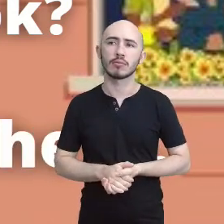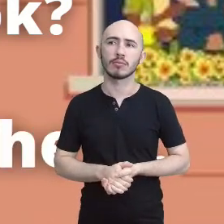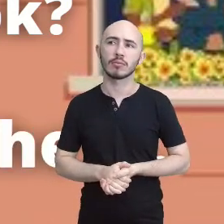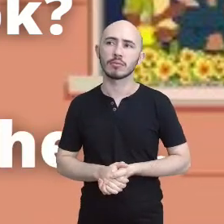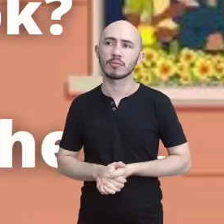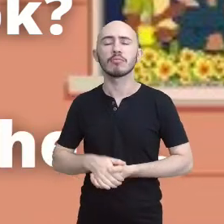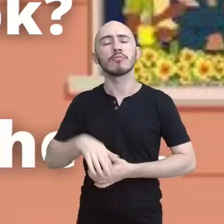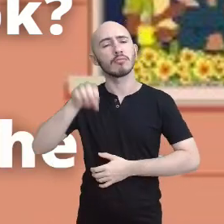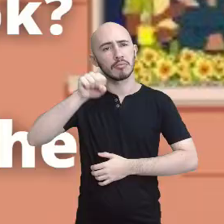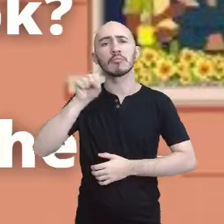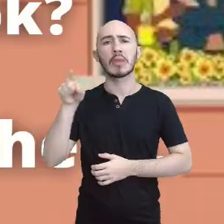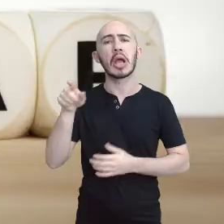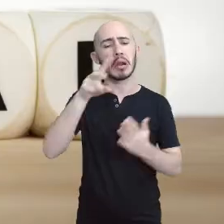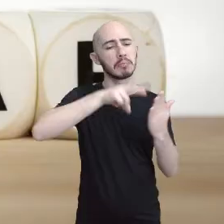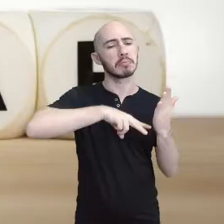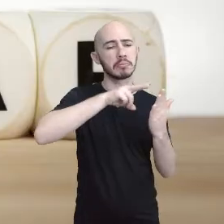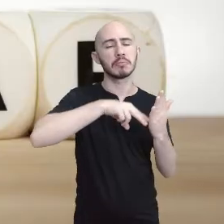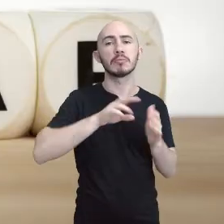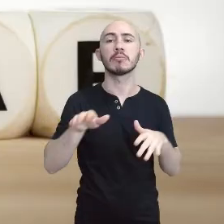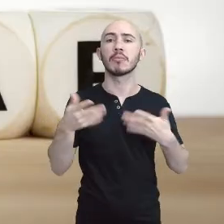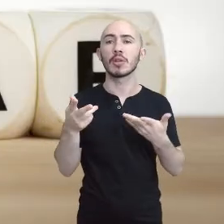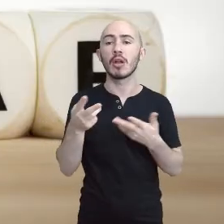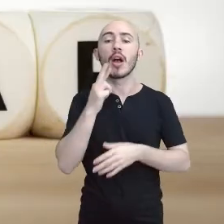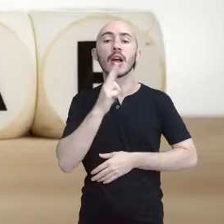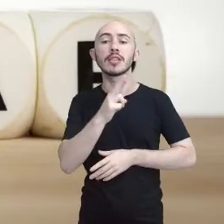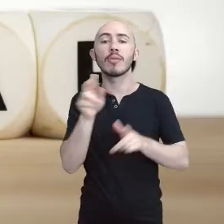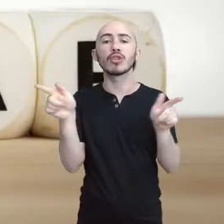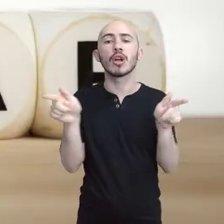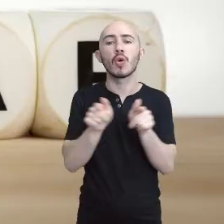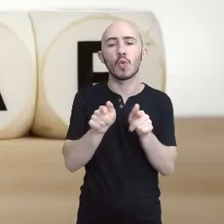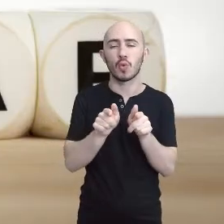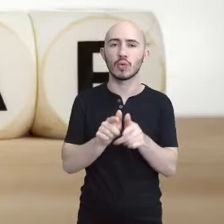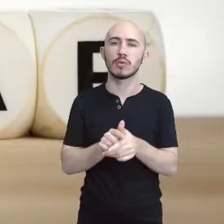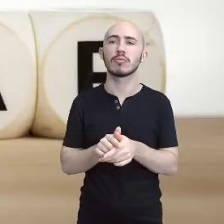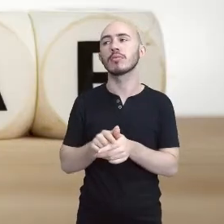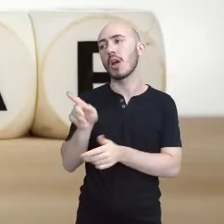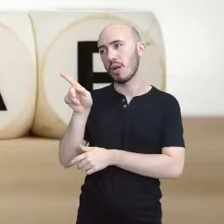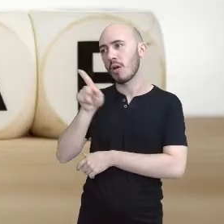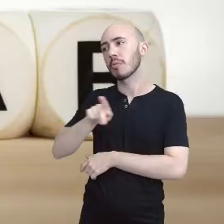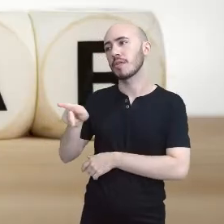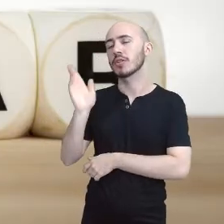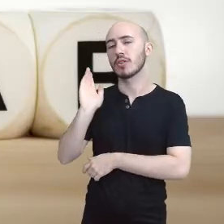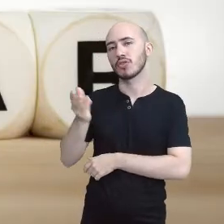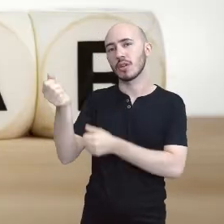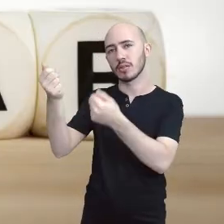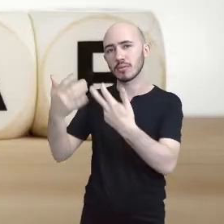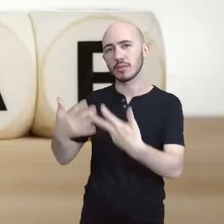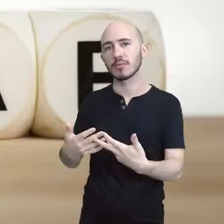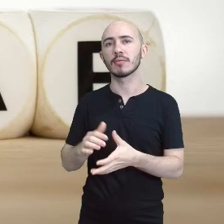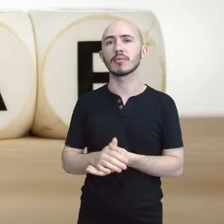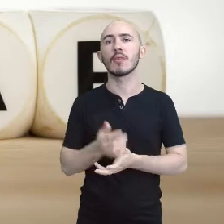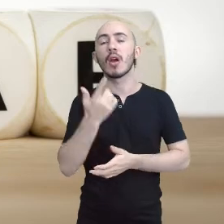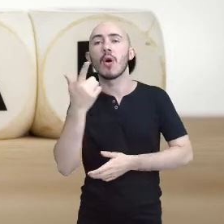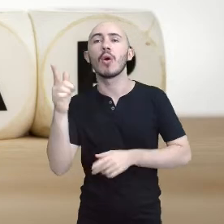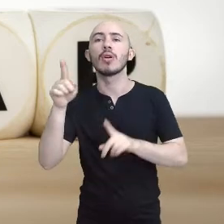is. Sim, ela está. Então, a resposta curta, como o professor já tinha nos dado ali. Agora, uma outra